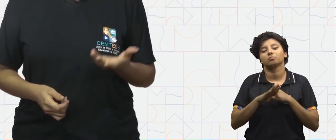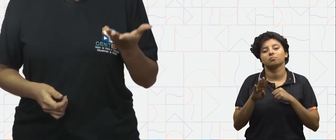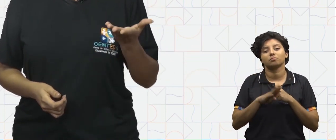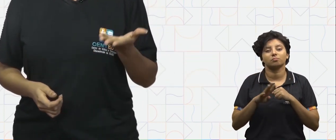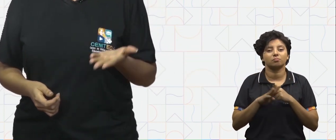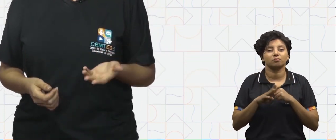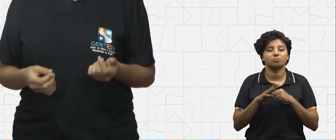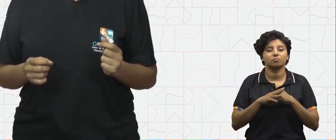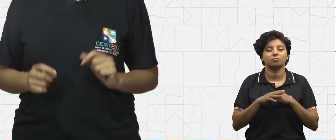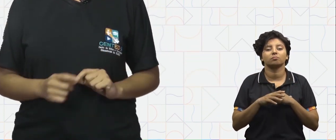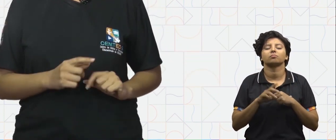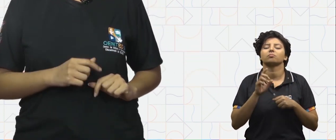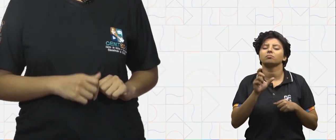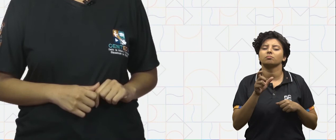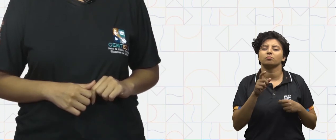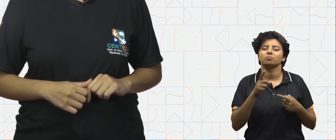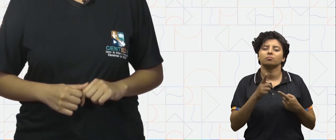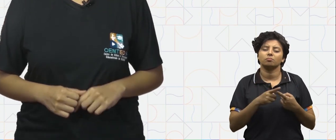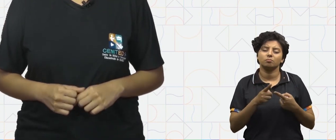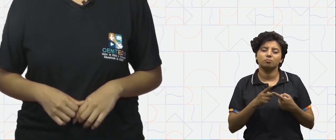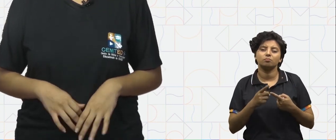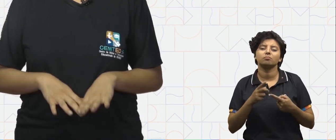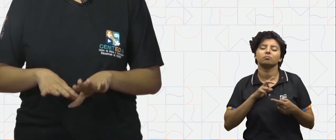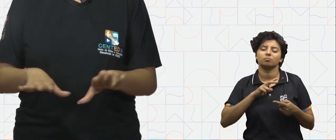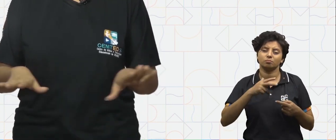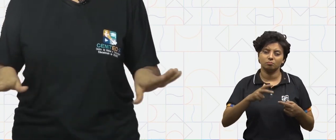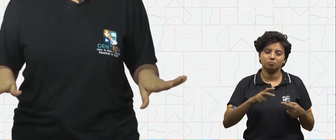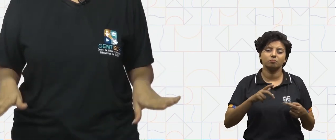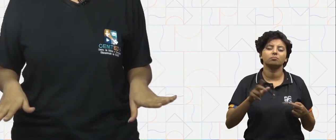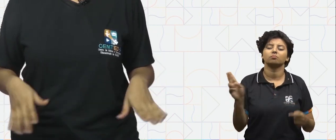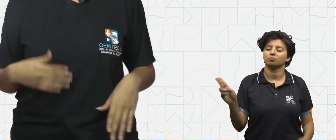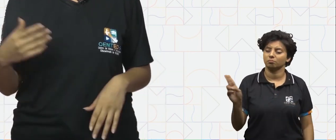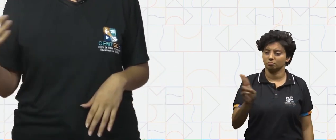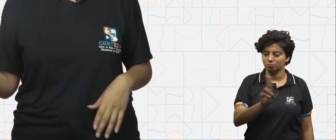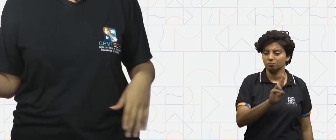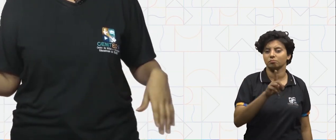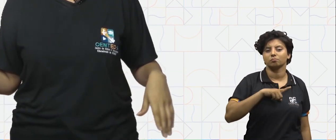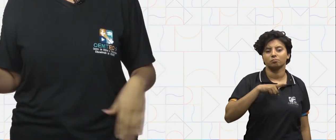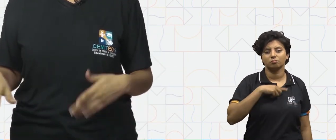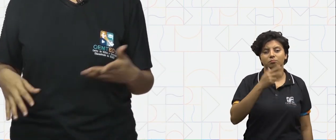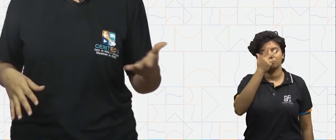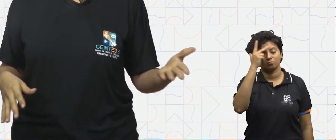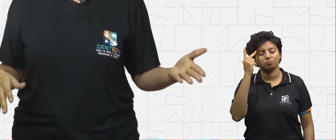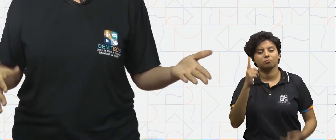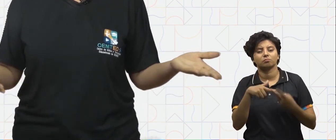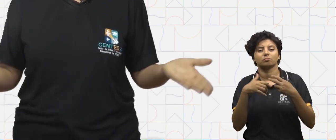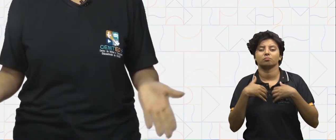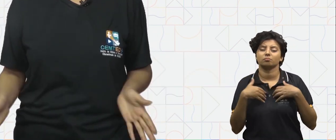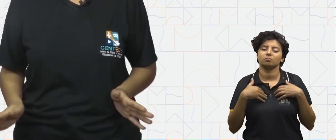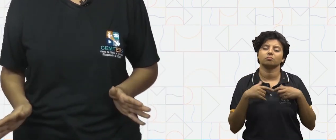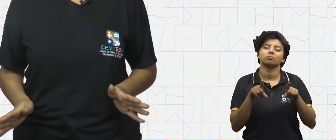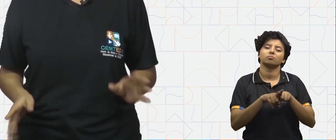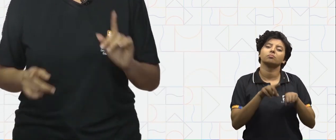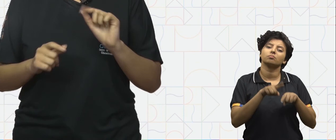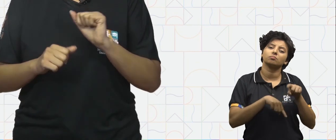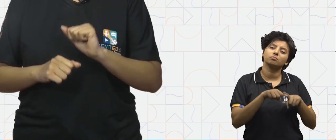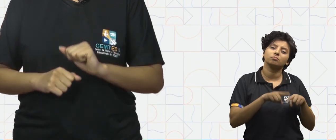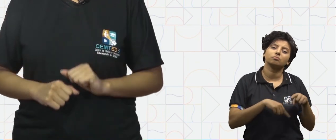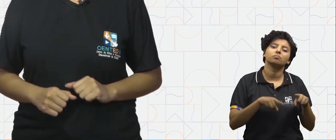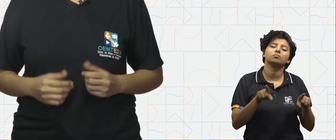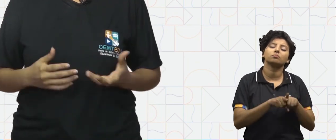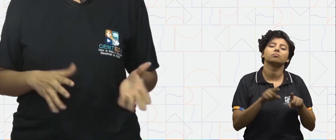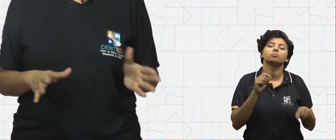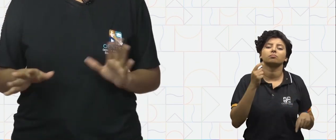substantivo é uma classe gramatical da língua portuguesa, que nomeia tudo: pessoas, animais e objetos.